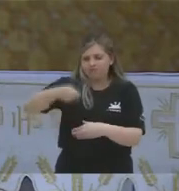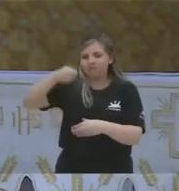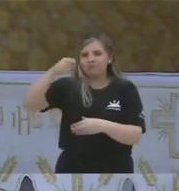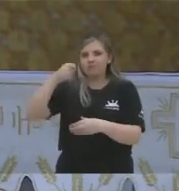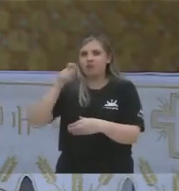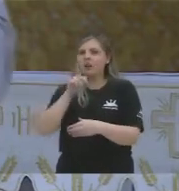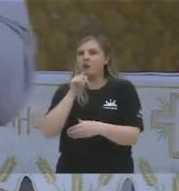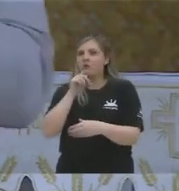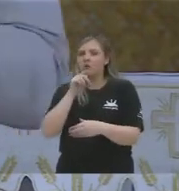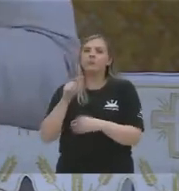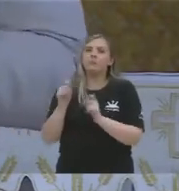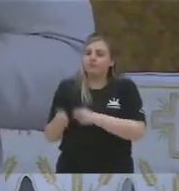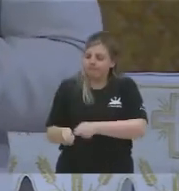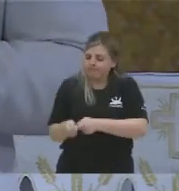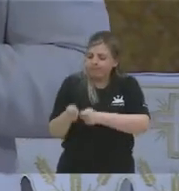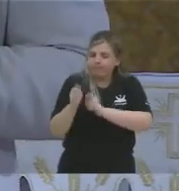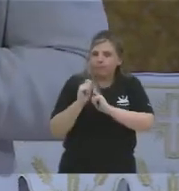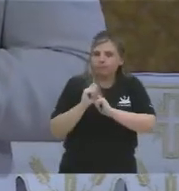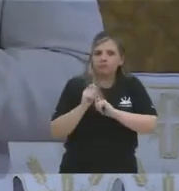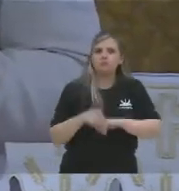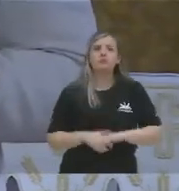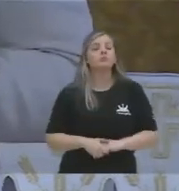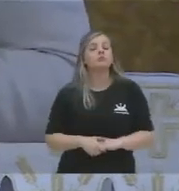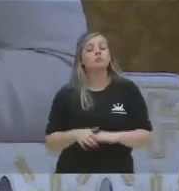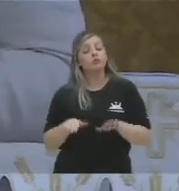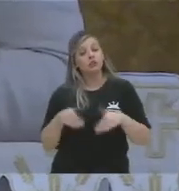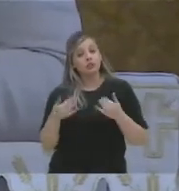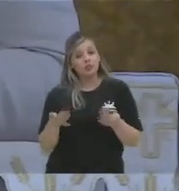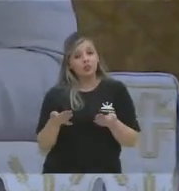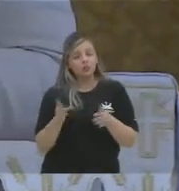E Jesus começa a conversar com ela.